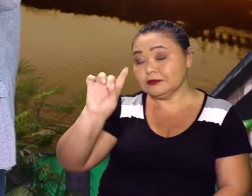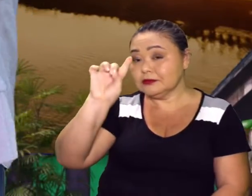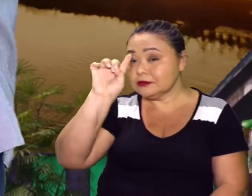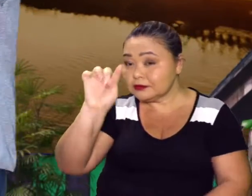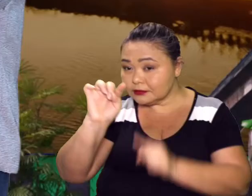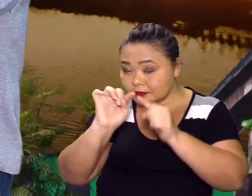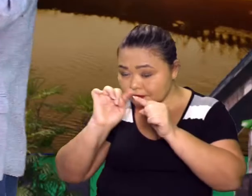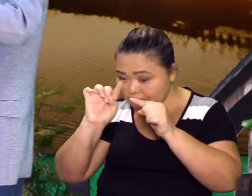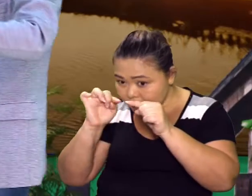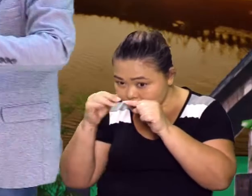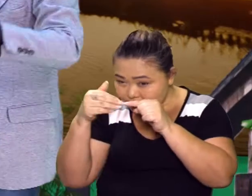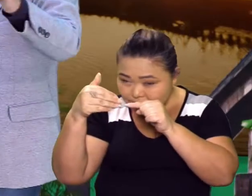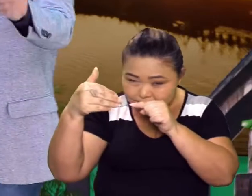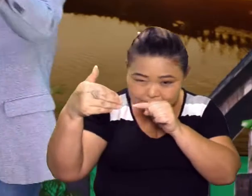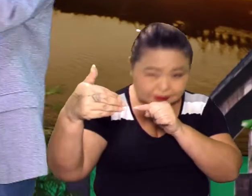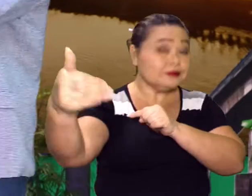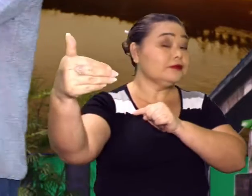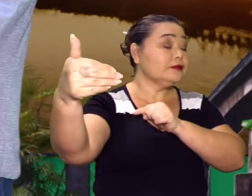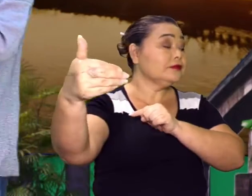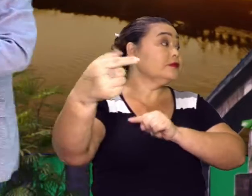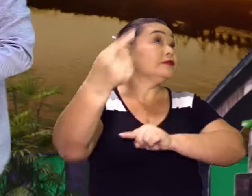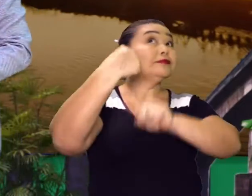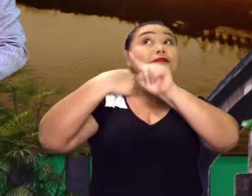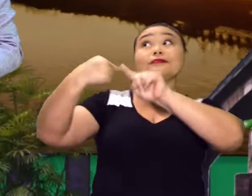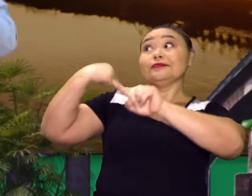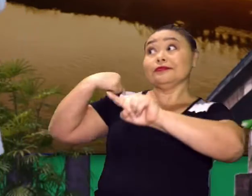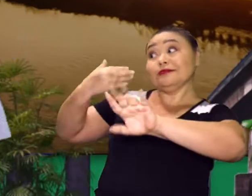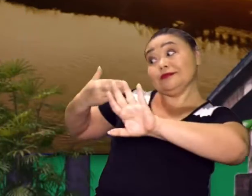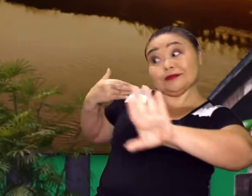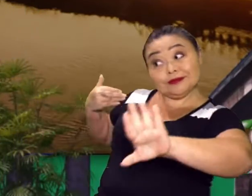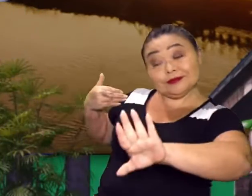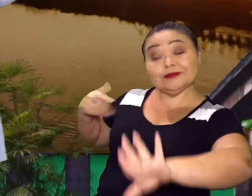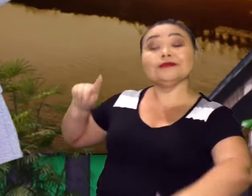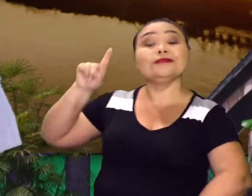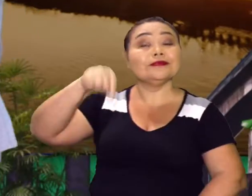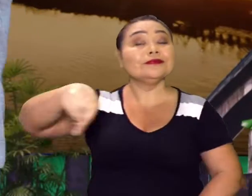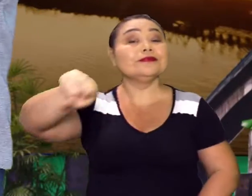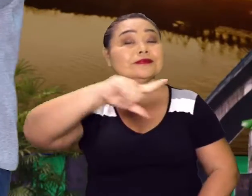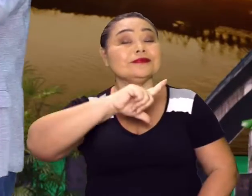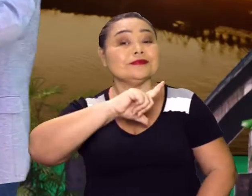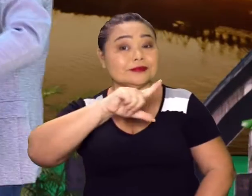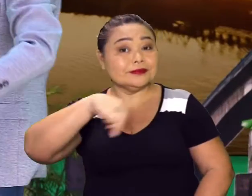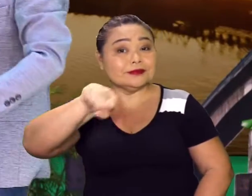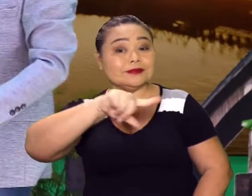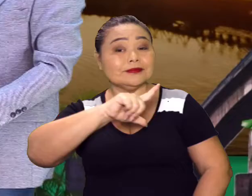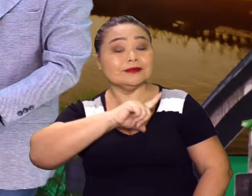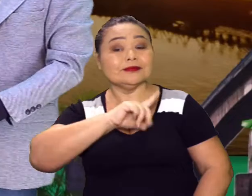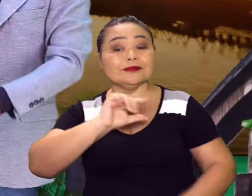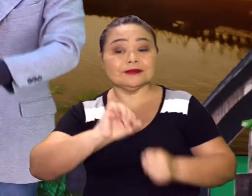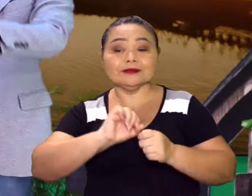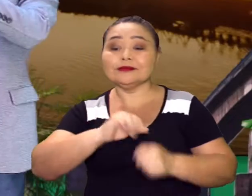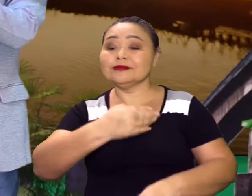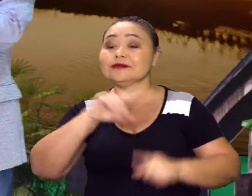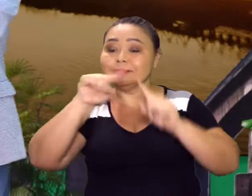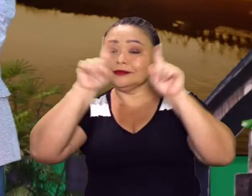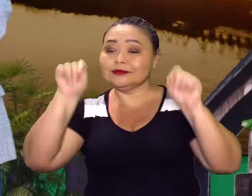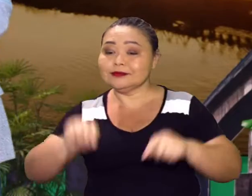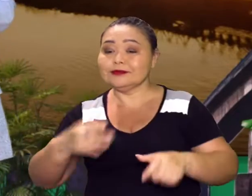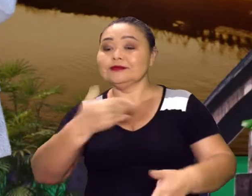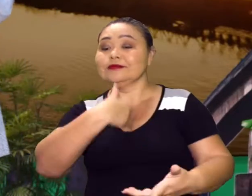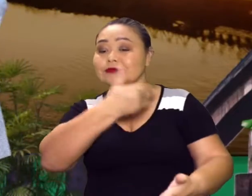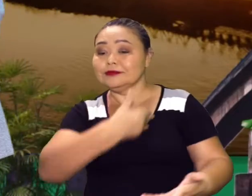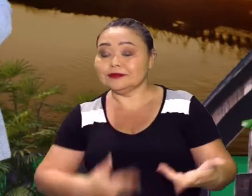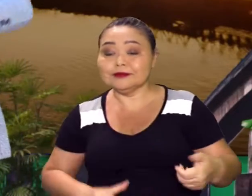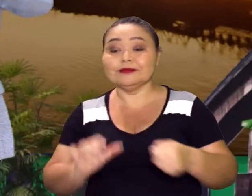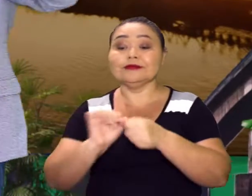um quilômetro de distância na frente do seu adversário. Porque muitos de vocês eu tenho certeza que vão ser servidores públicos, ou